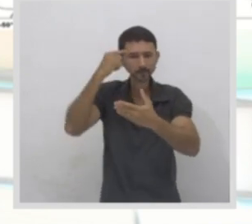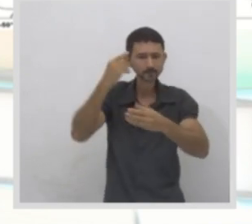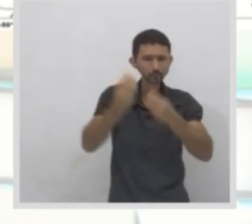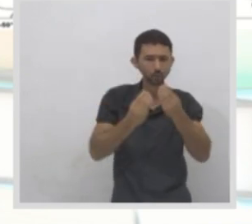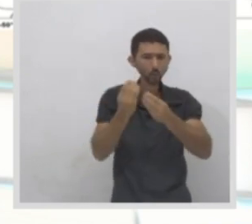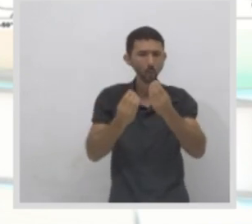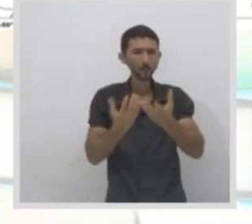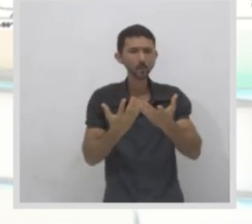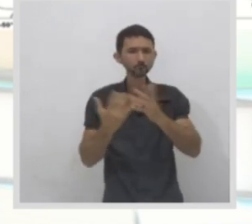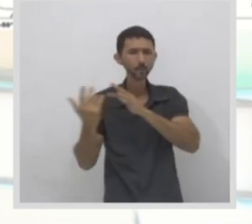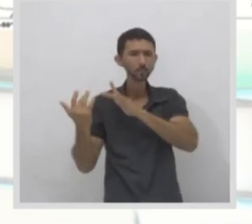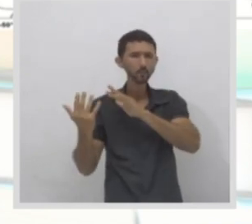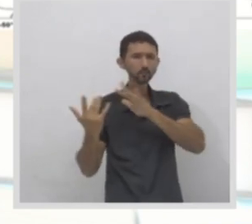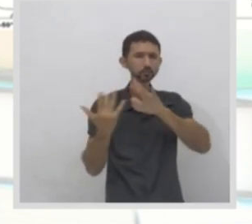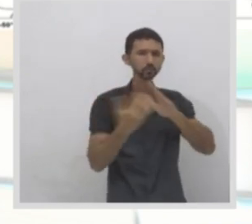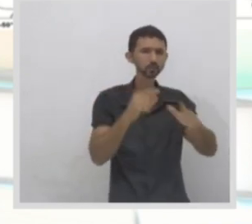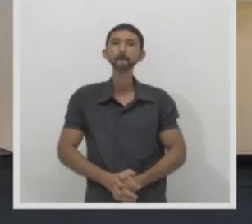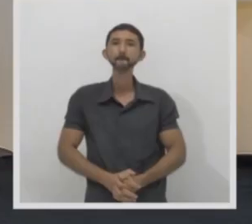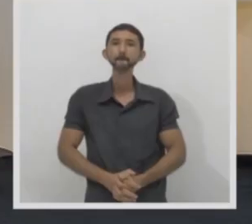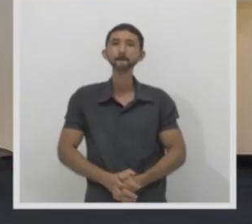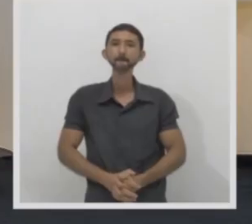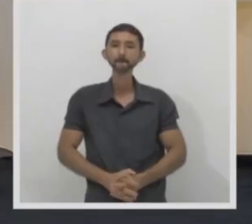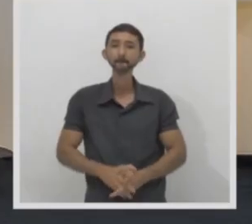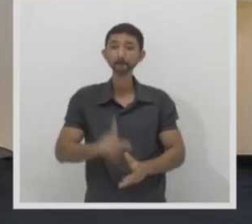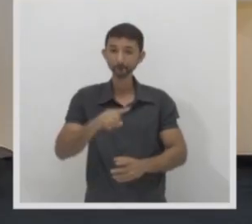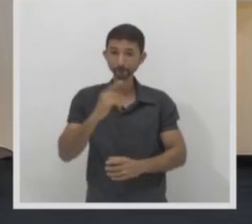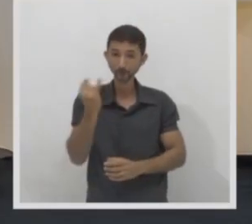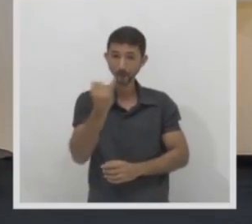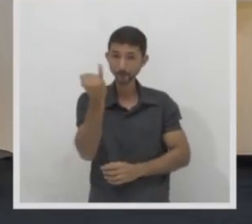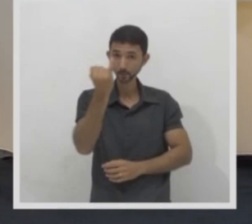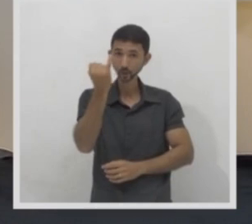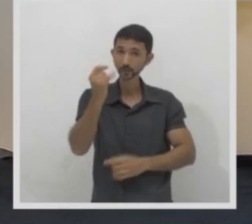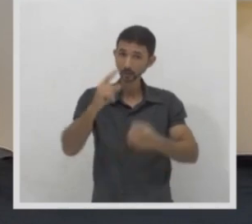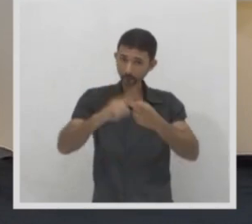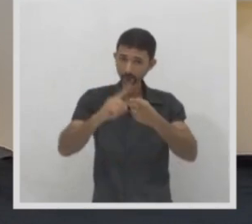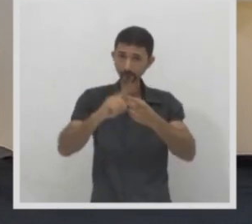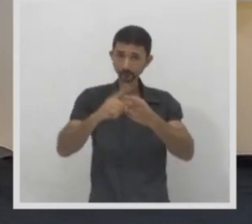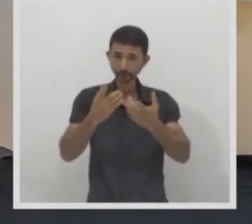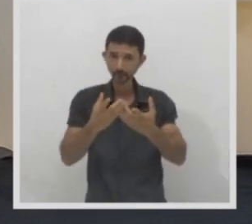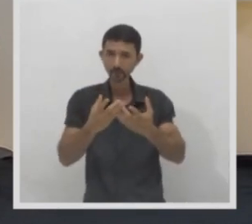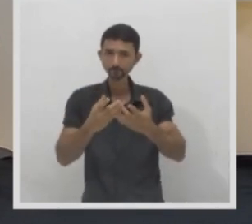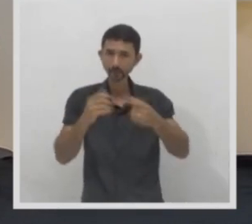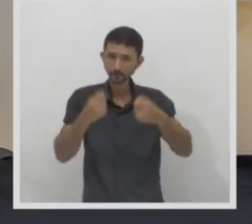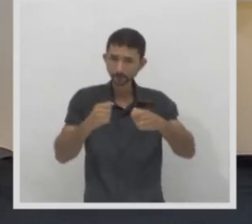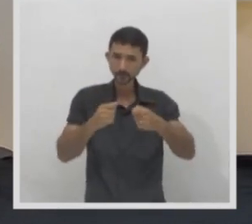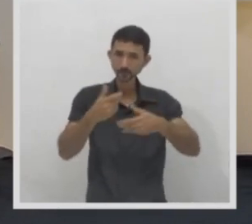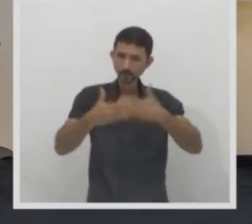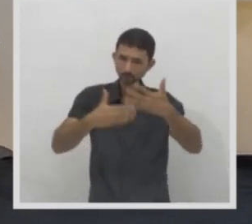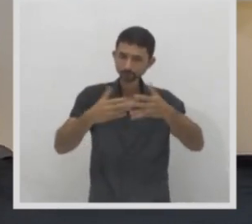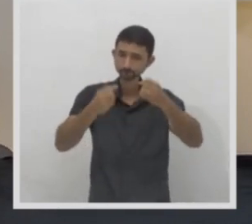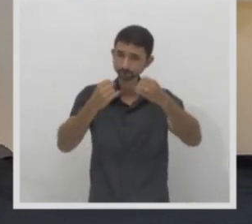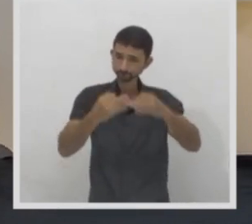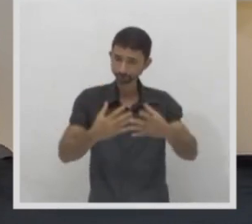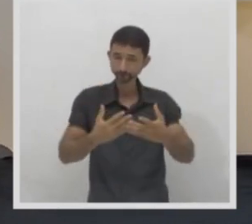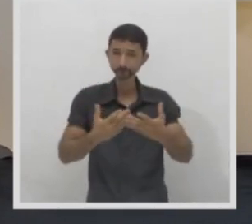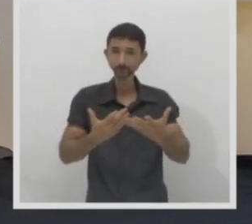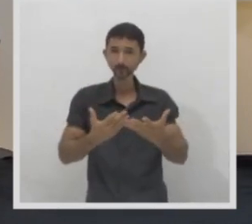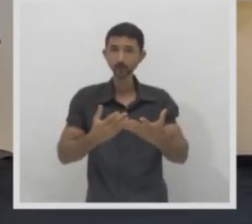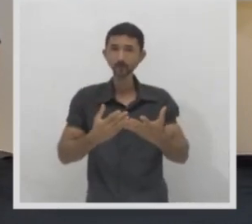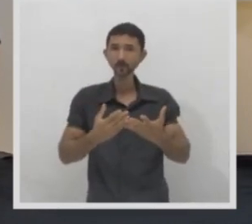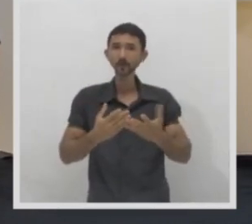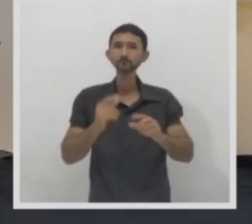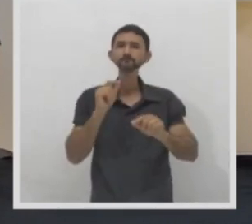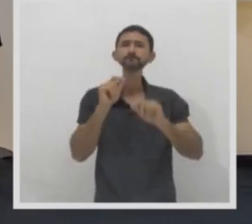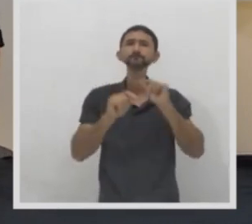ocupação viável economicamente. Um fato importante que precisa ser destacado, né,